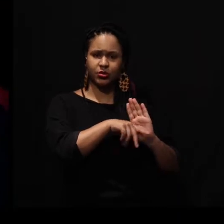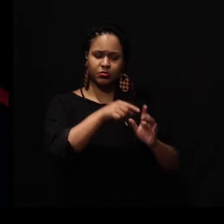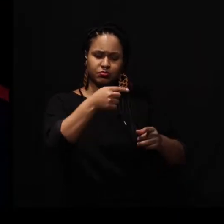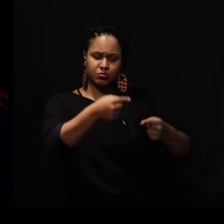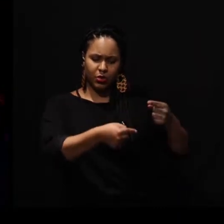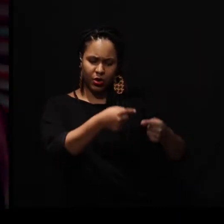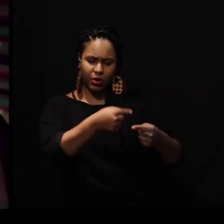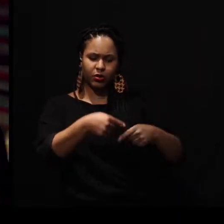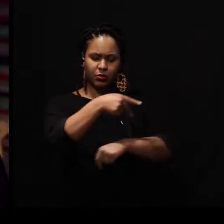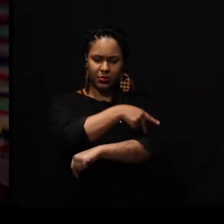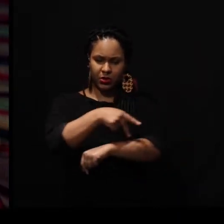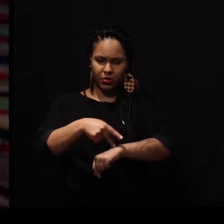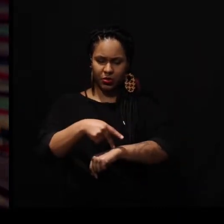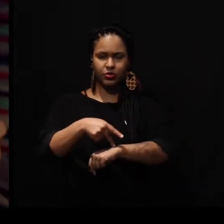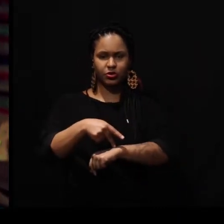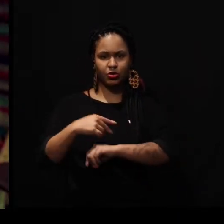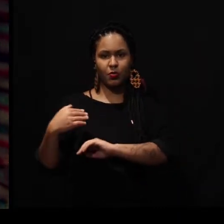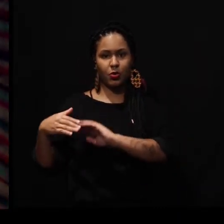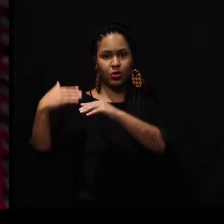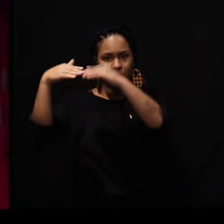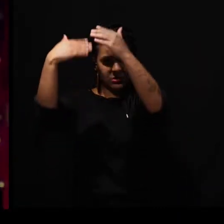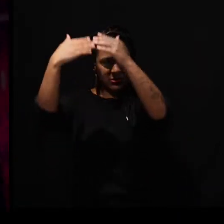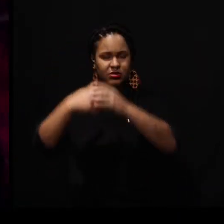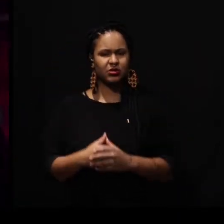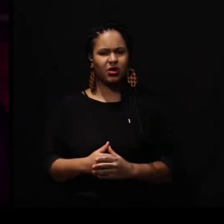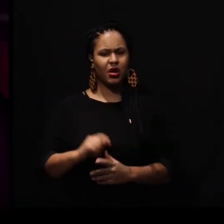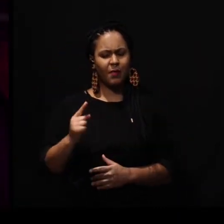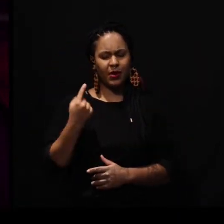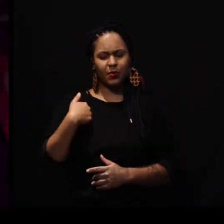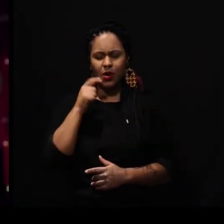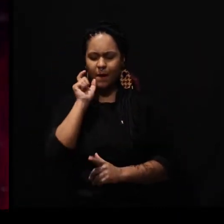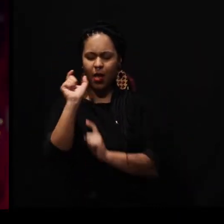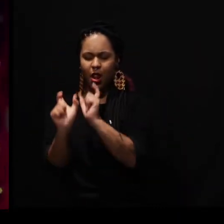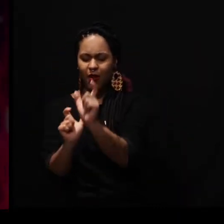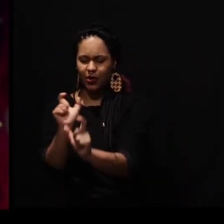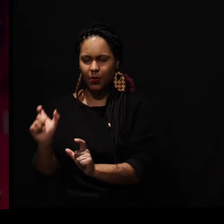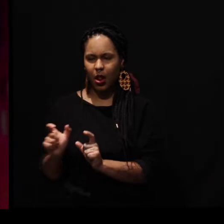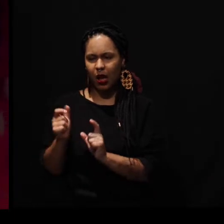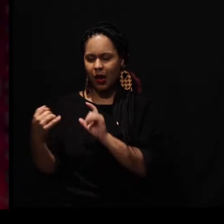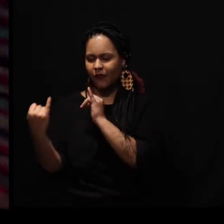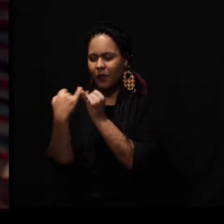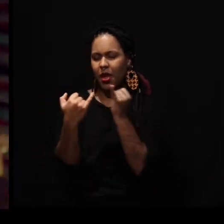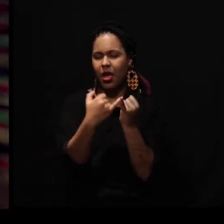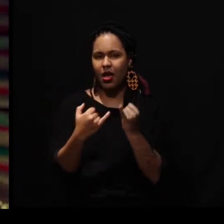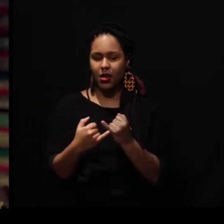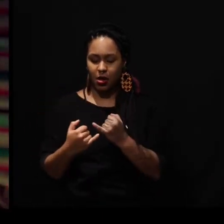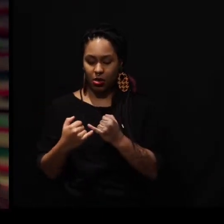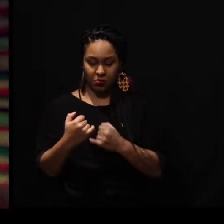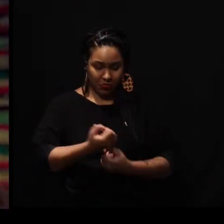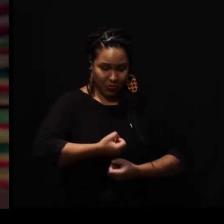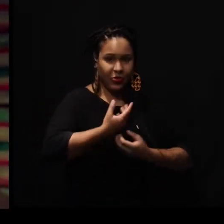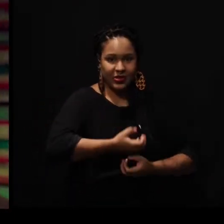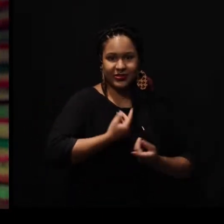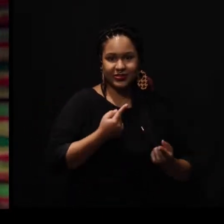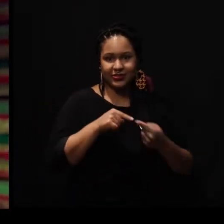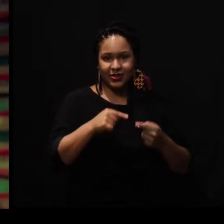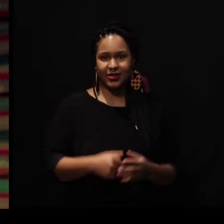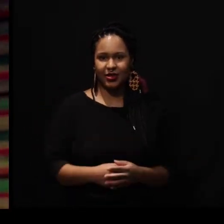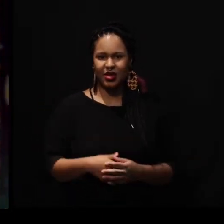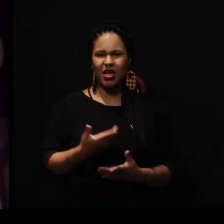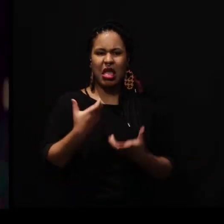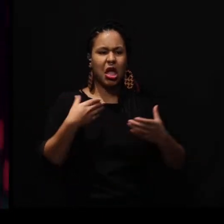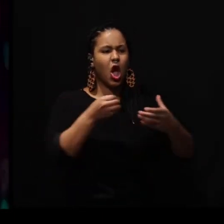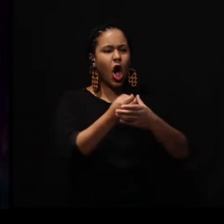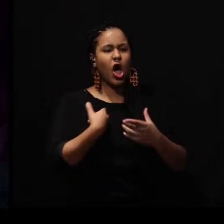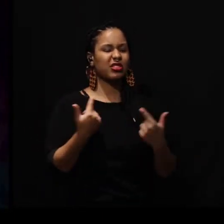para um projeto político, pedagógico, progressista, primeiro eu pego palavras próximas. Poesia. Quando